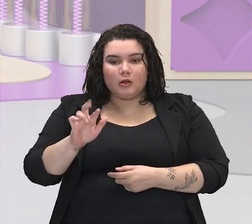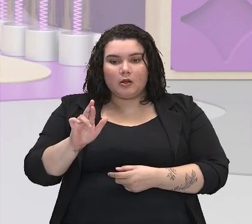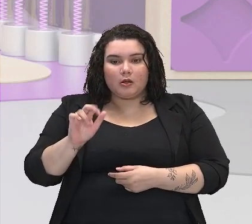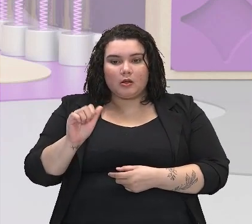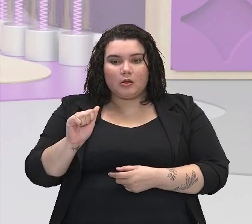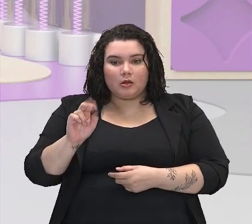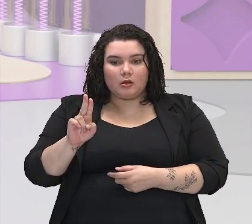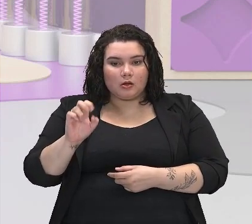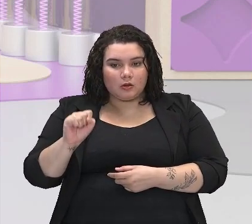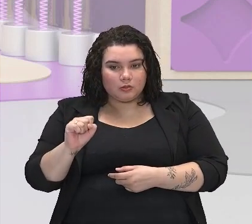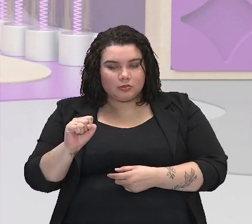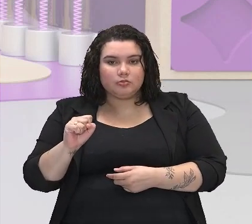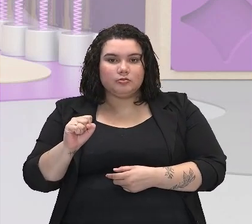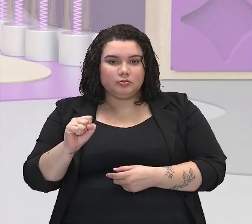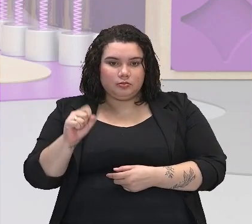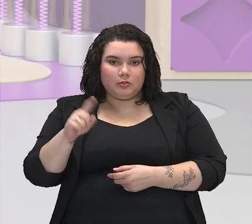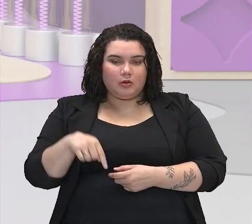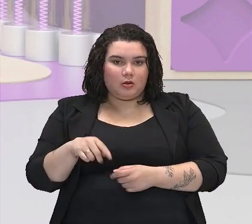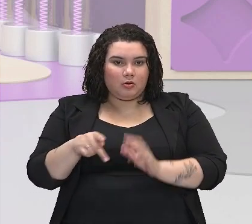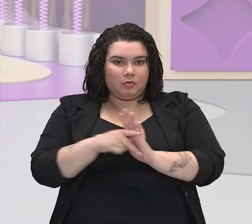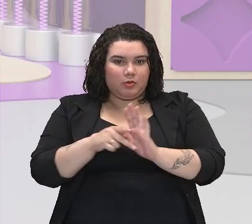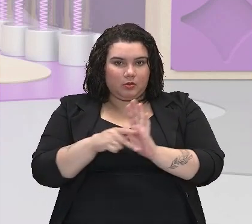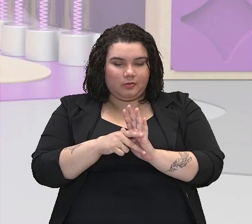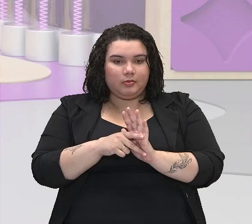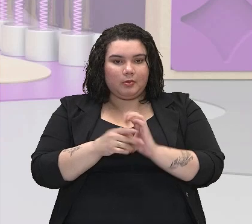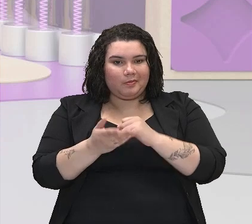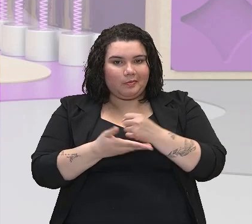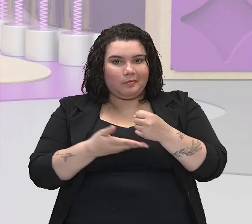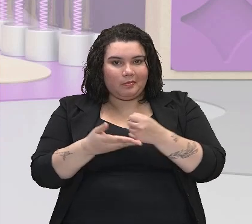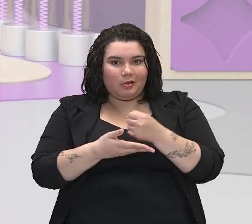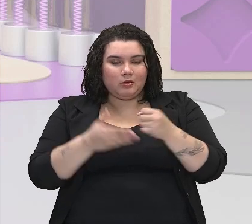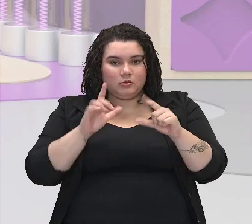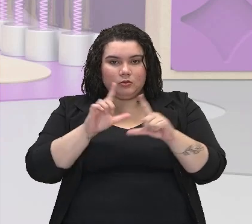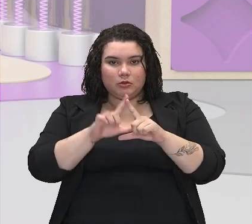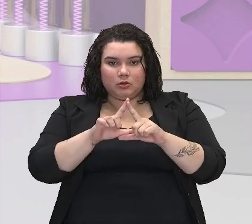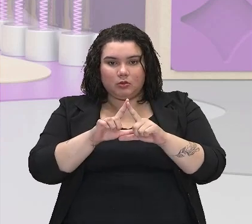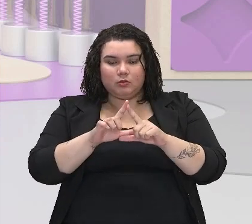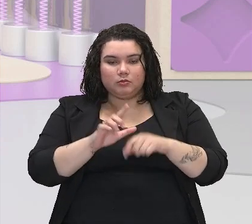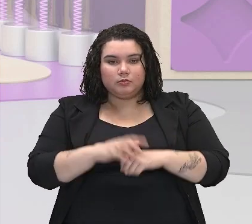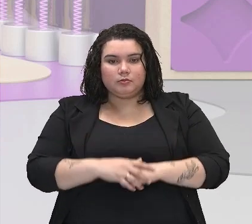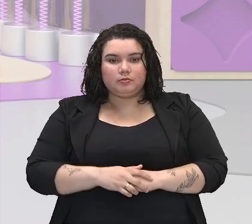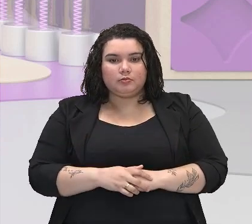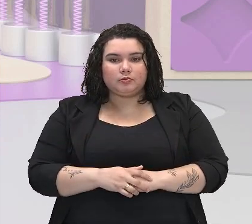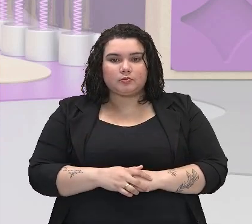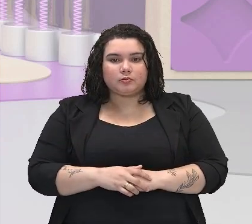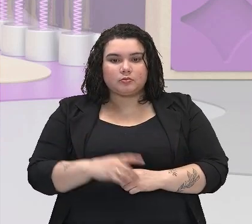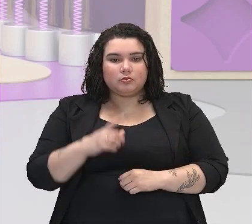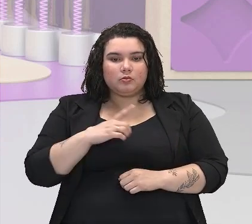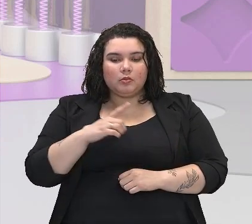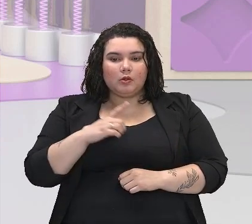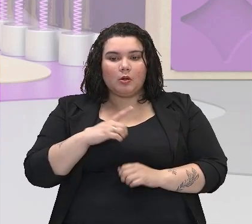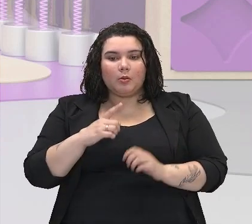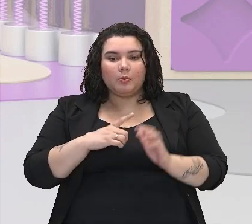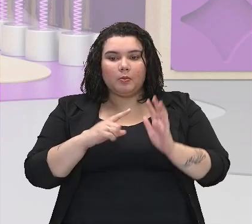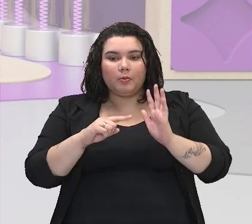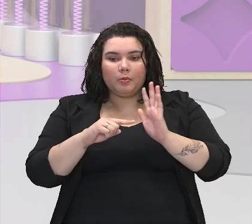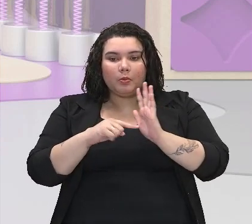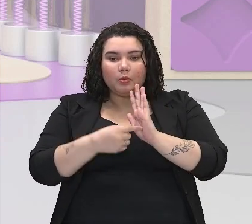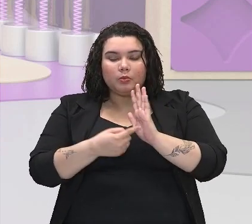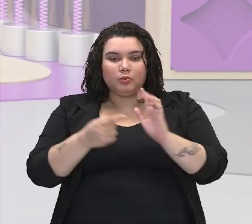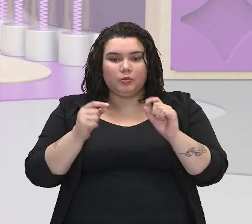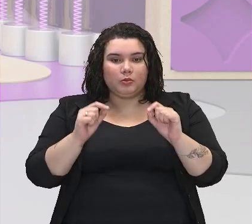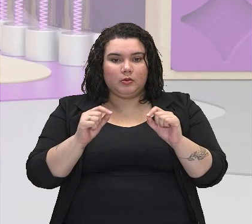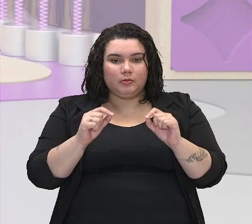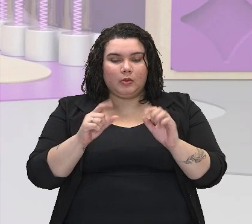esse segmento que é a base do triângulo, né? E ela está bem num pontinho. Que nesse ponto tem